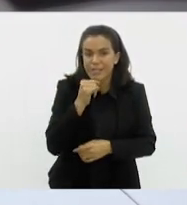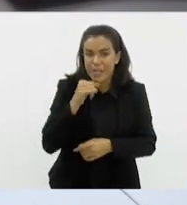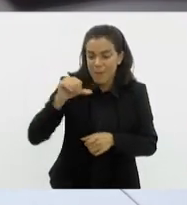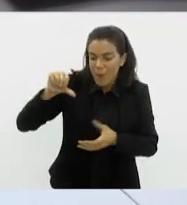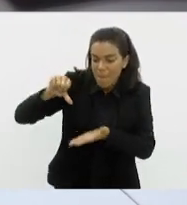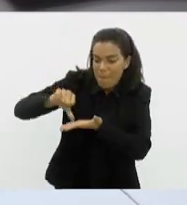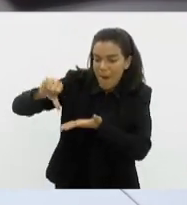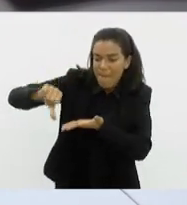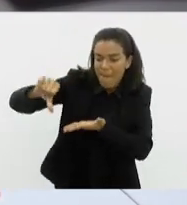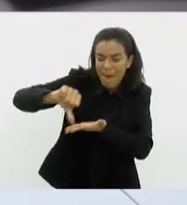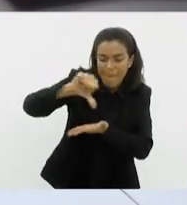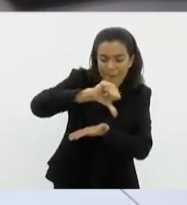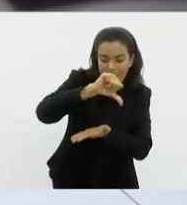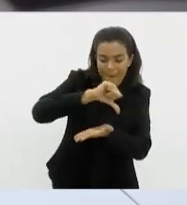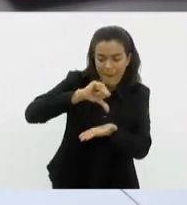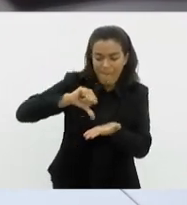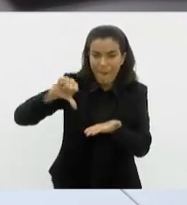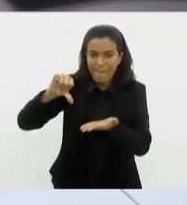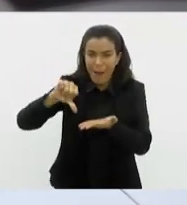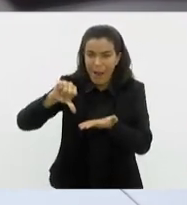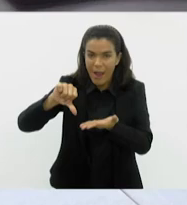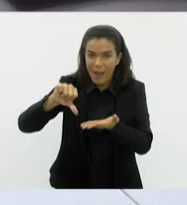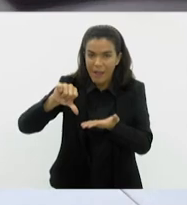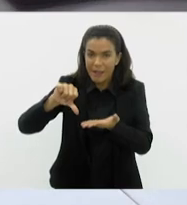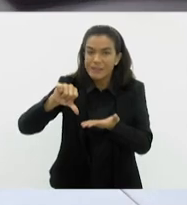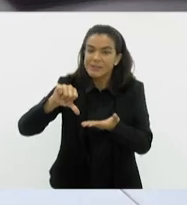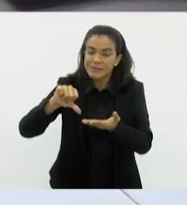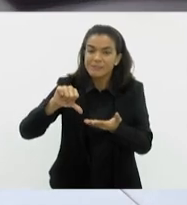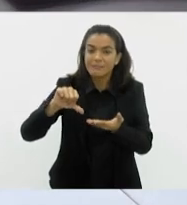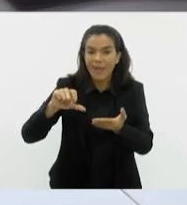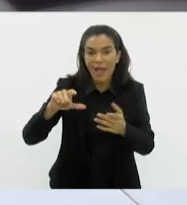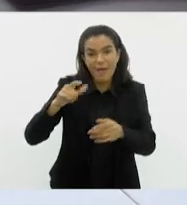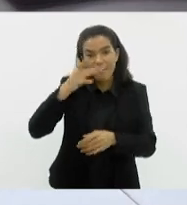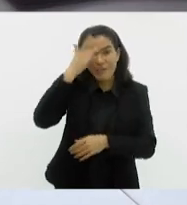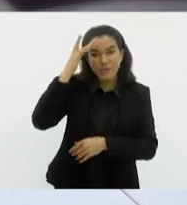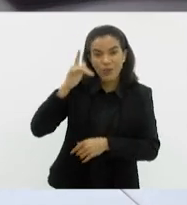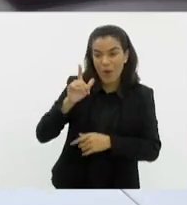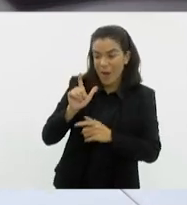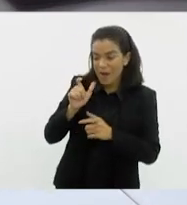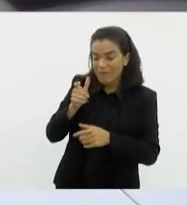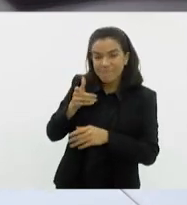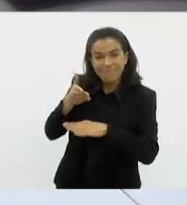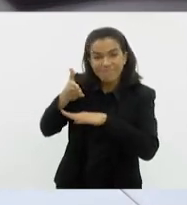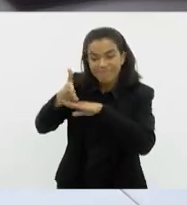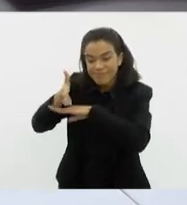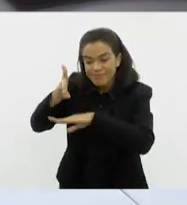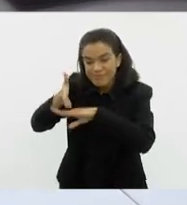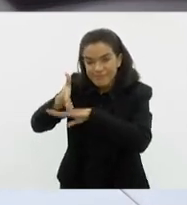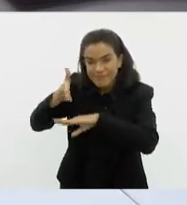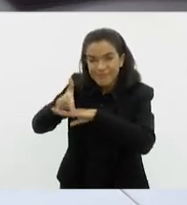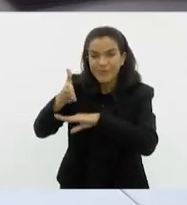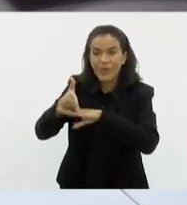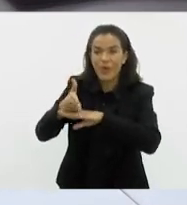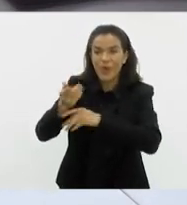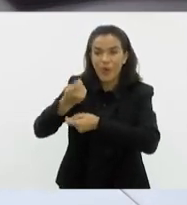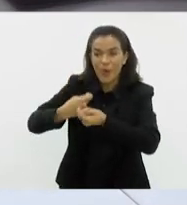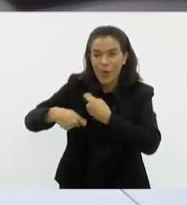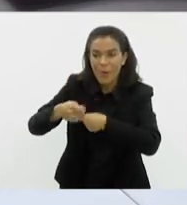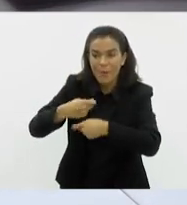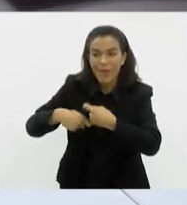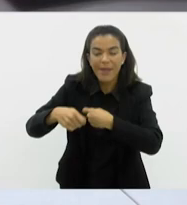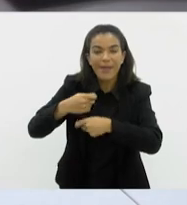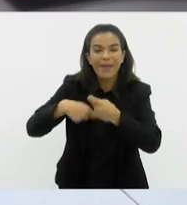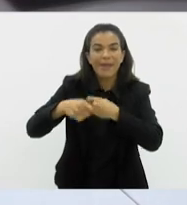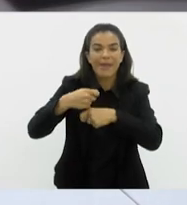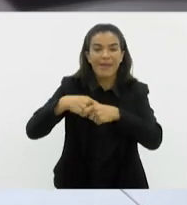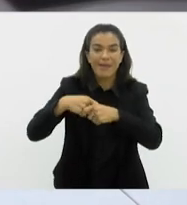circuitos para determinado município, atrai pessoas, não é? Fomenta o comércio, também a